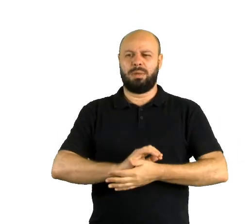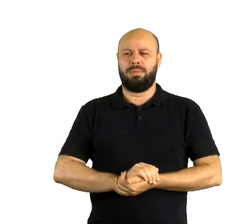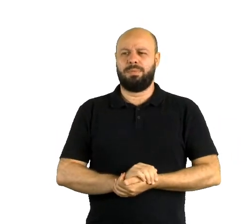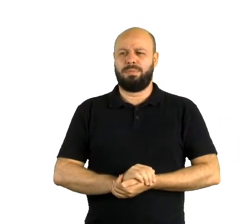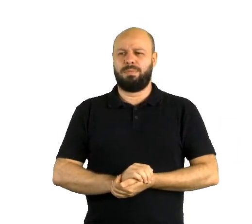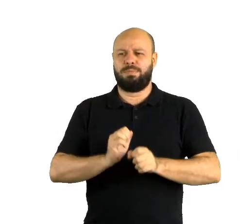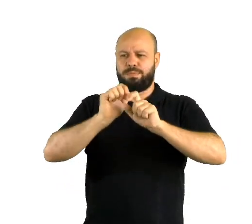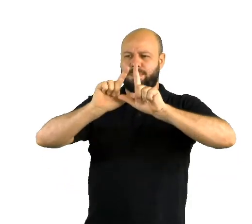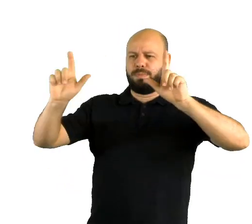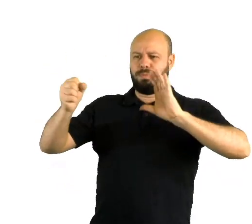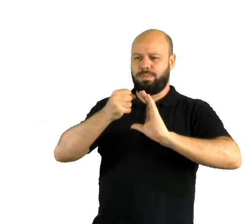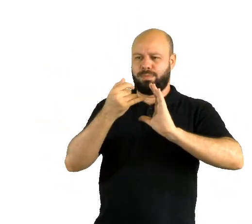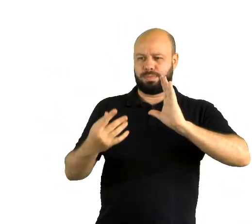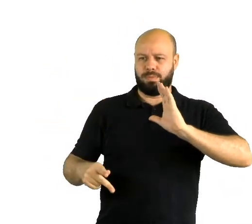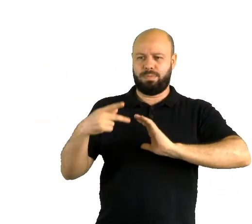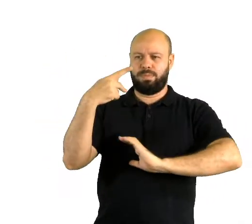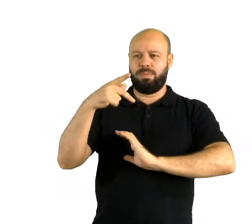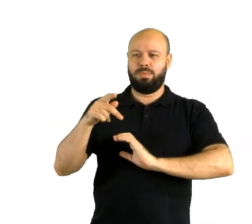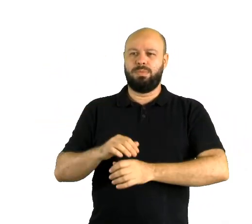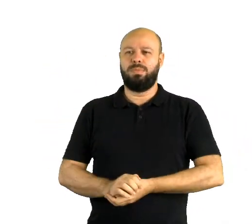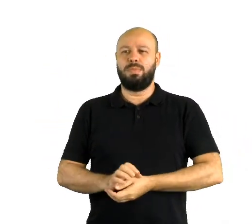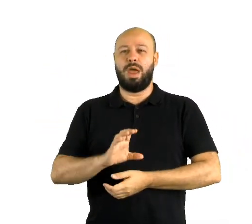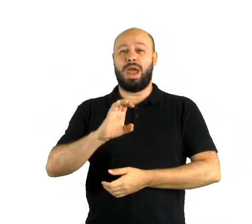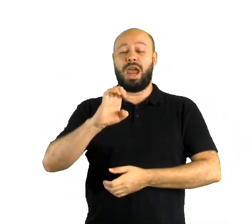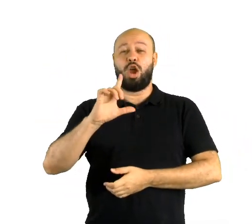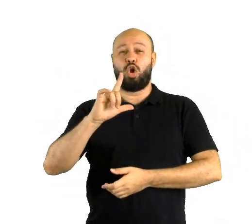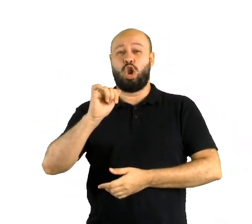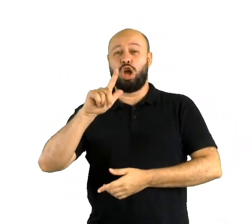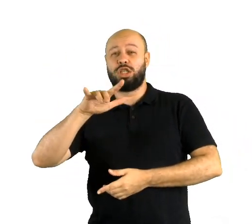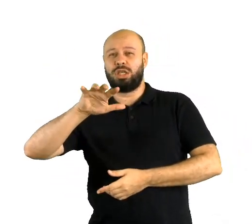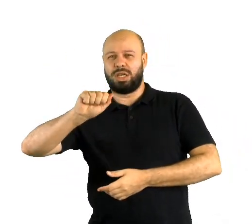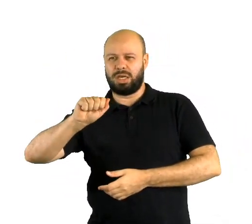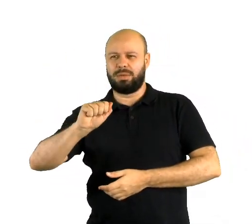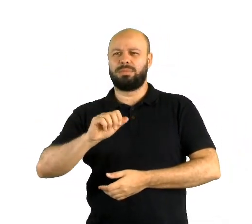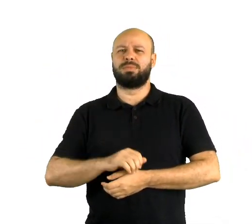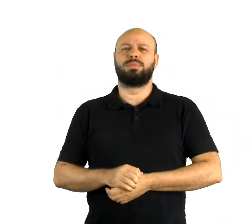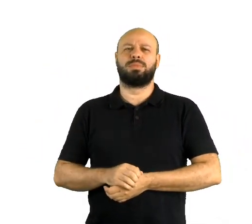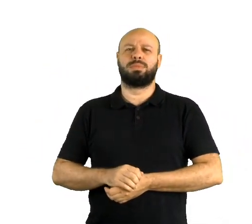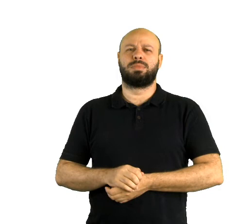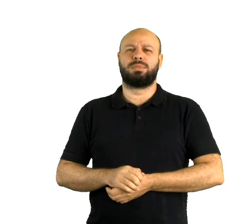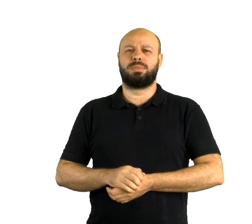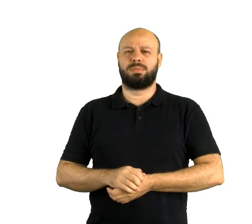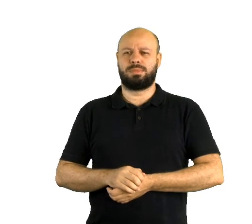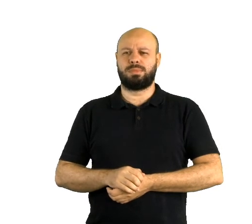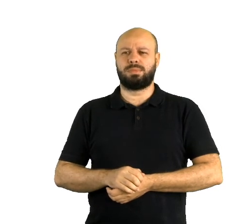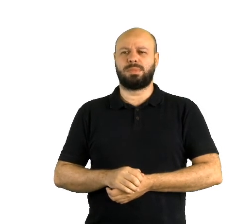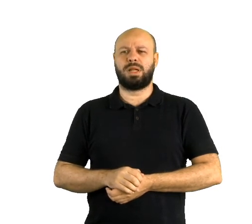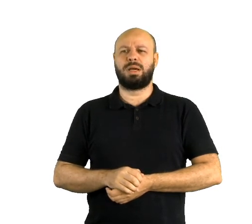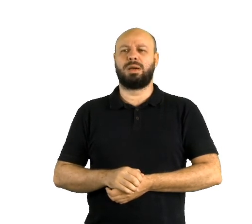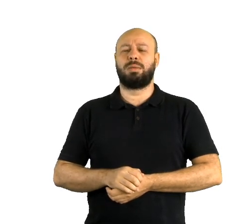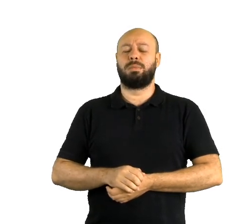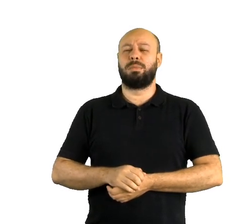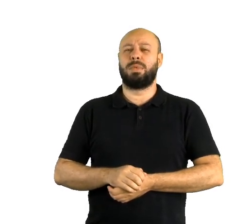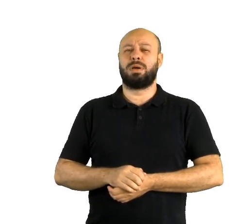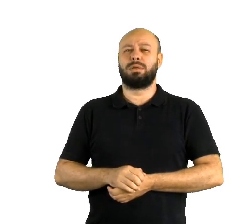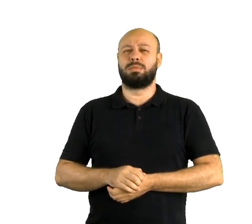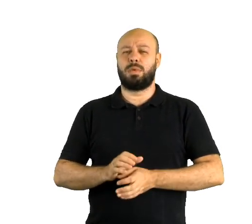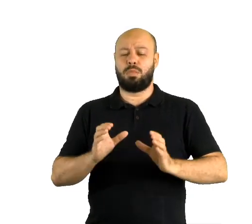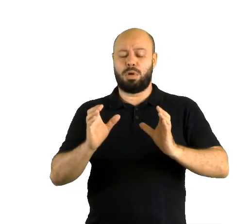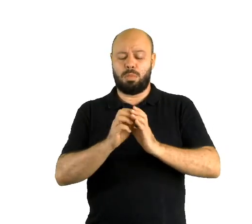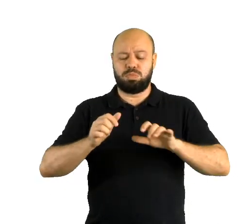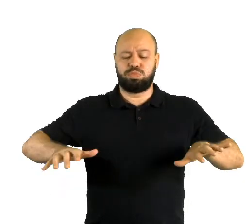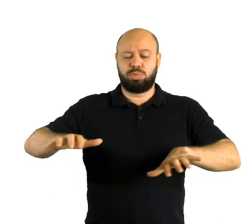as características ecológicas do cerrado. Primeiro, talvez você não saiba, é o segundo maior